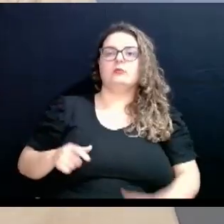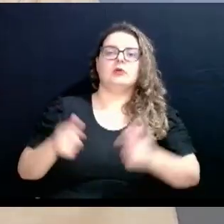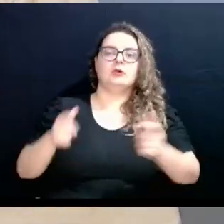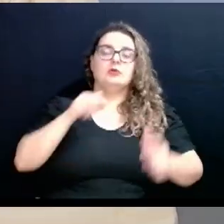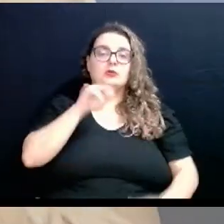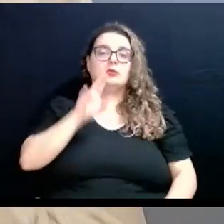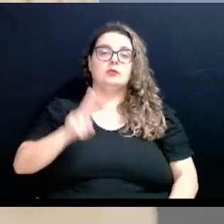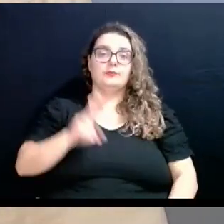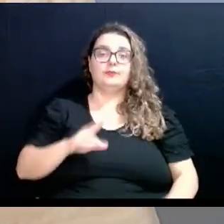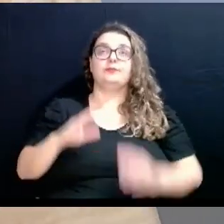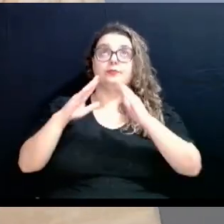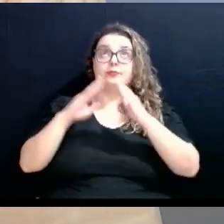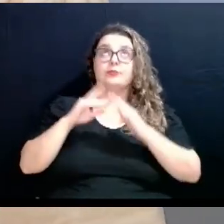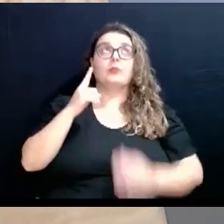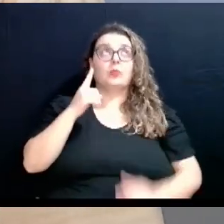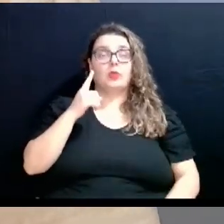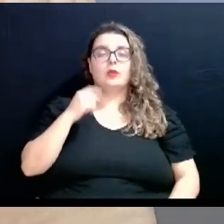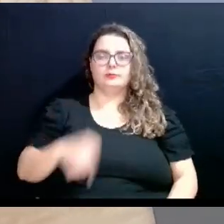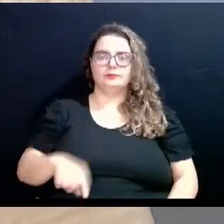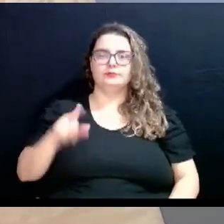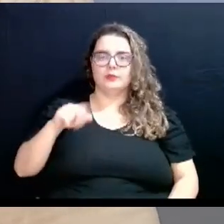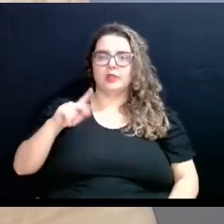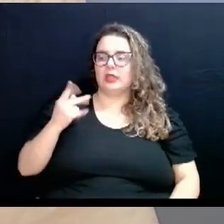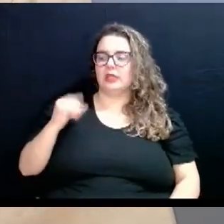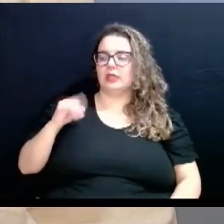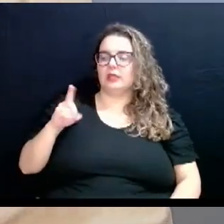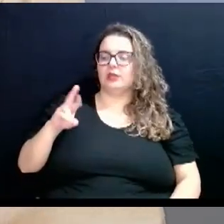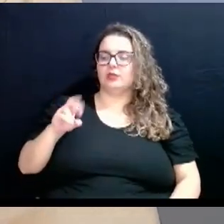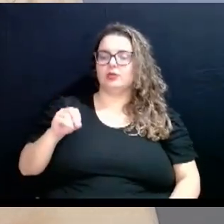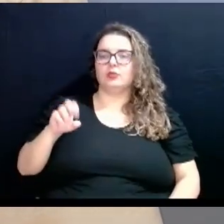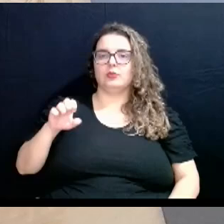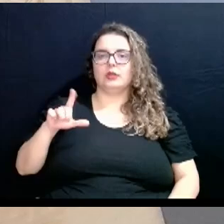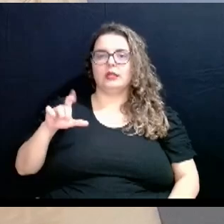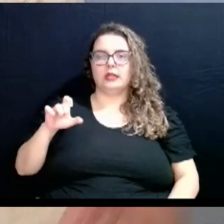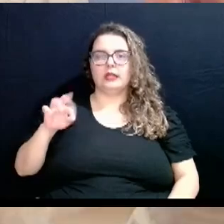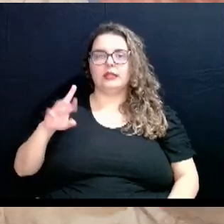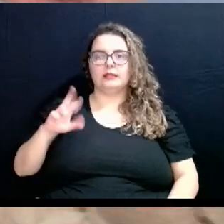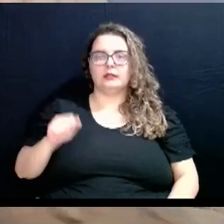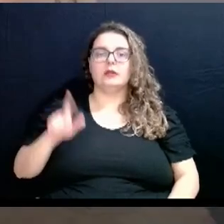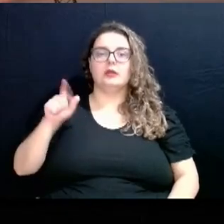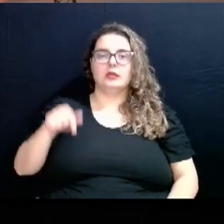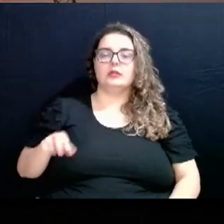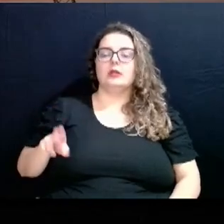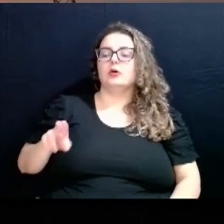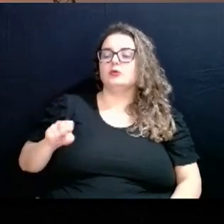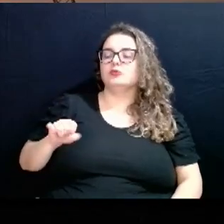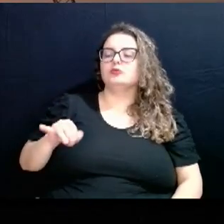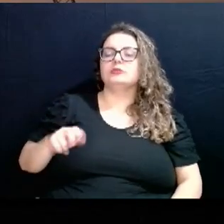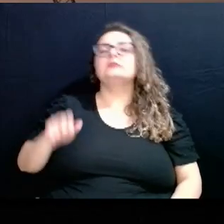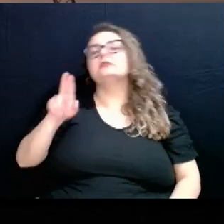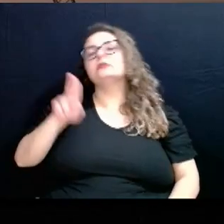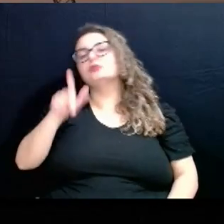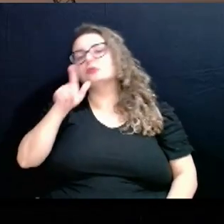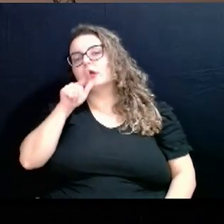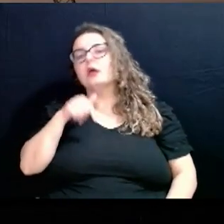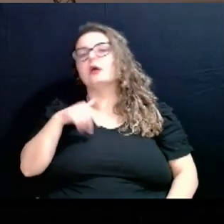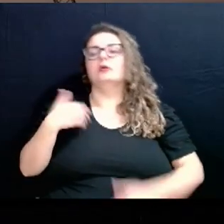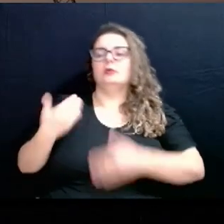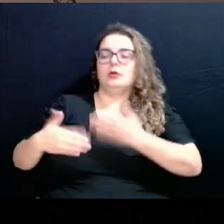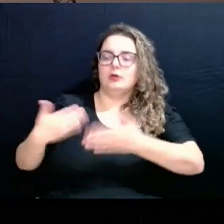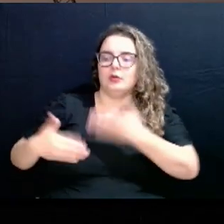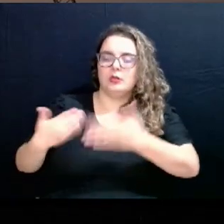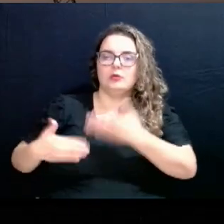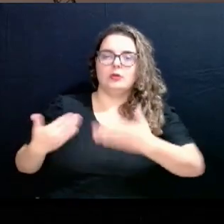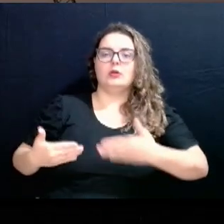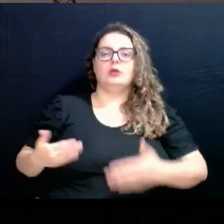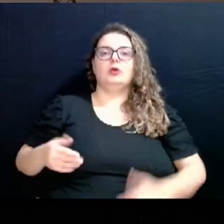maior parte da energia elétrica que a gente usa em casa é hidroelétrica, ou seja, vem das usinas hidroelétricas a água